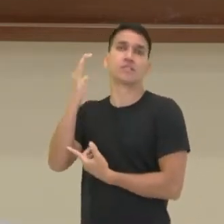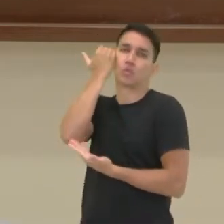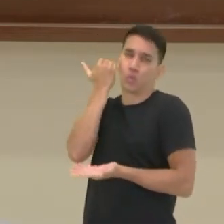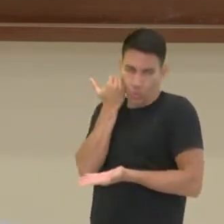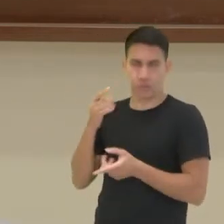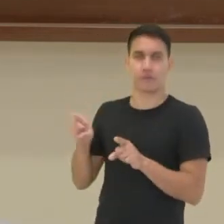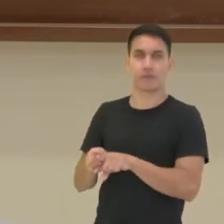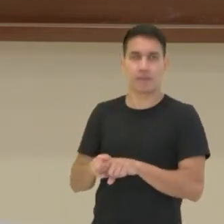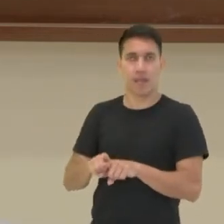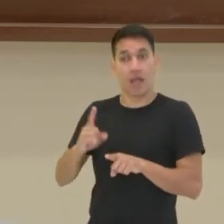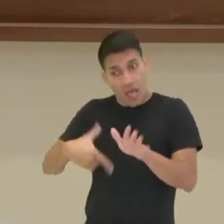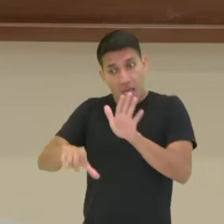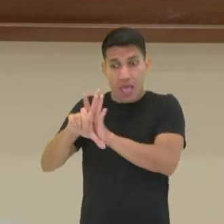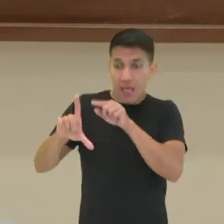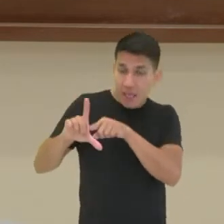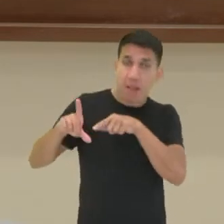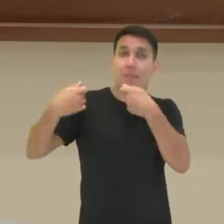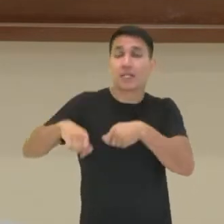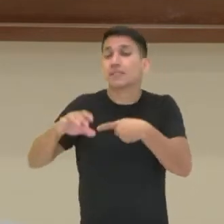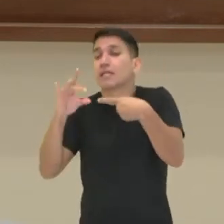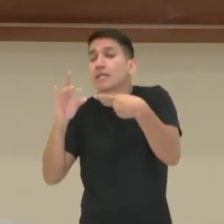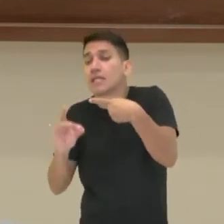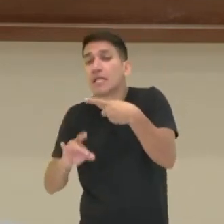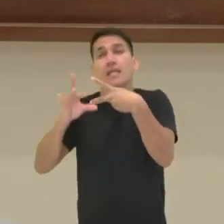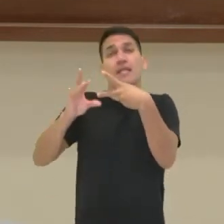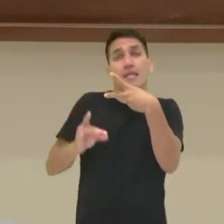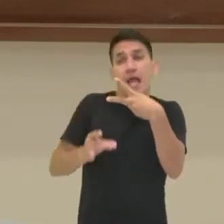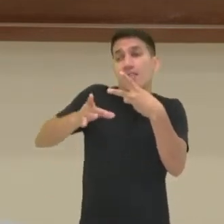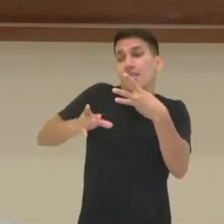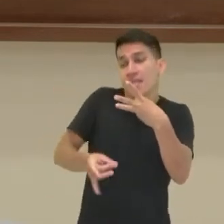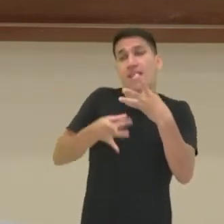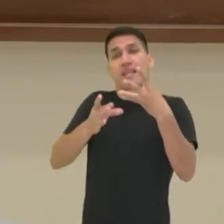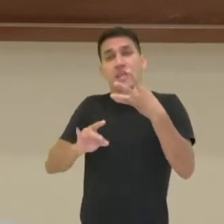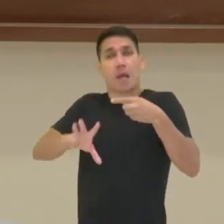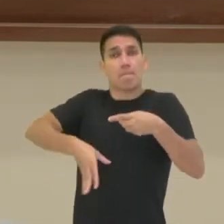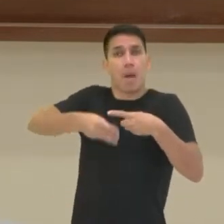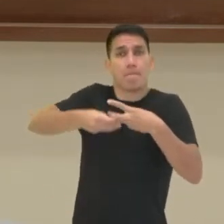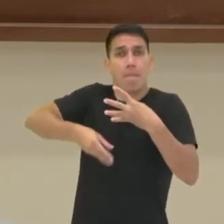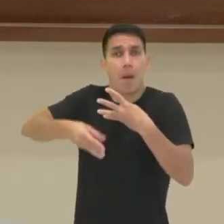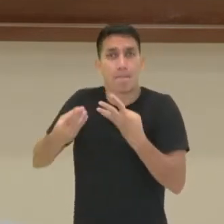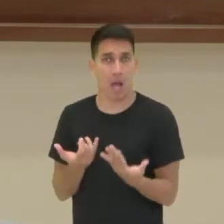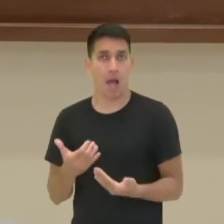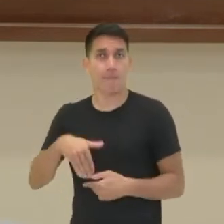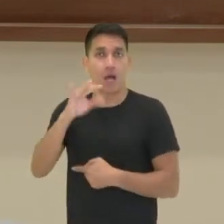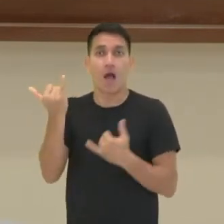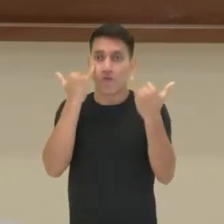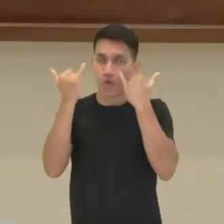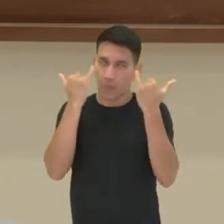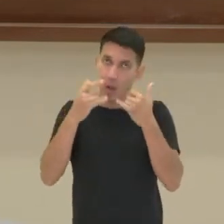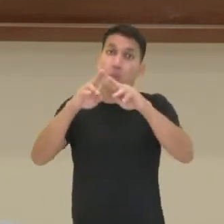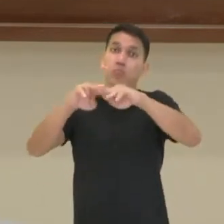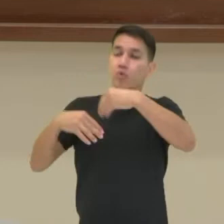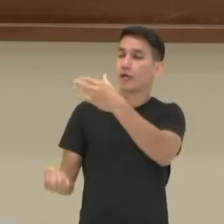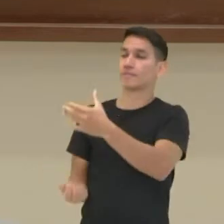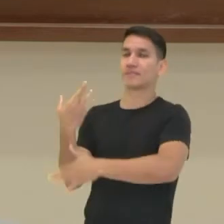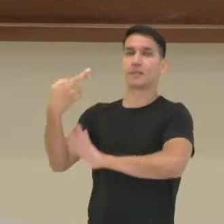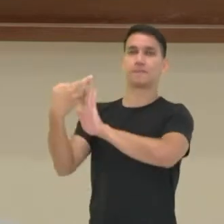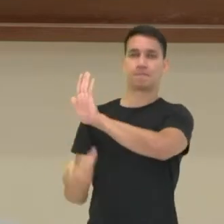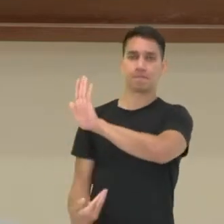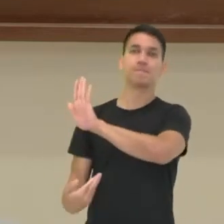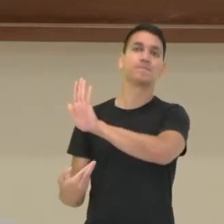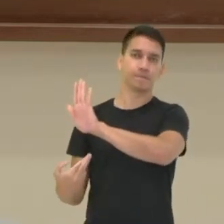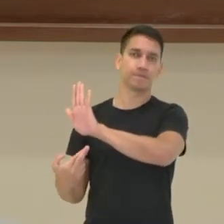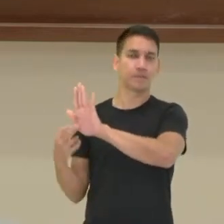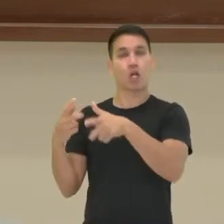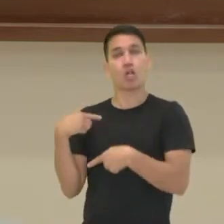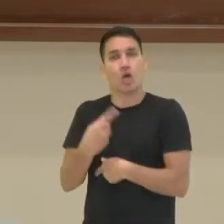tem vários pontos que precisam ser explicados, trazendo outras informações, e daí para isso surgem as resoluções.